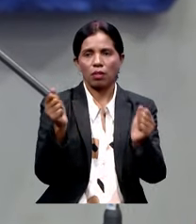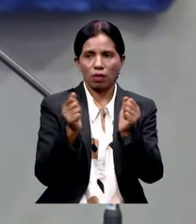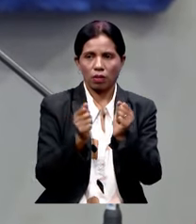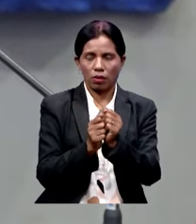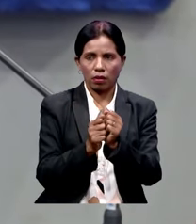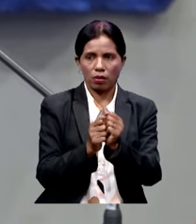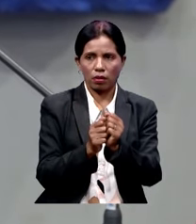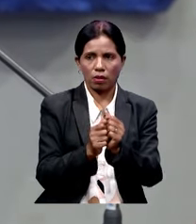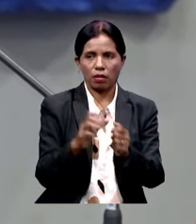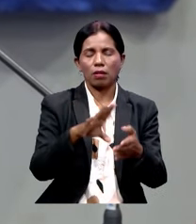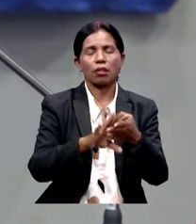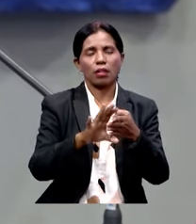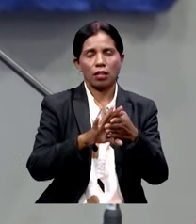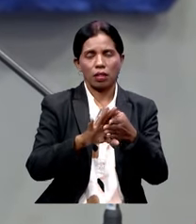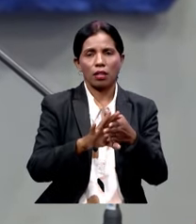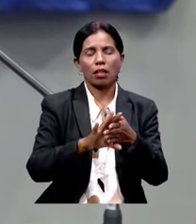eletrônico, mas manual.